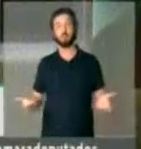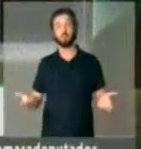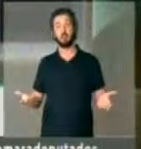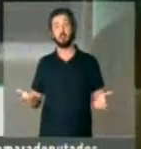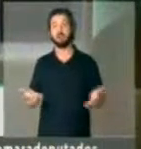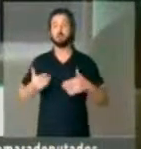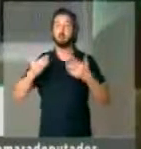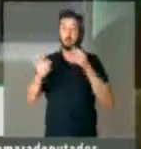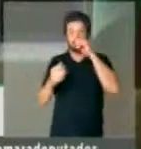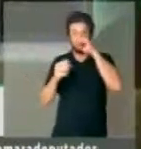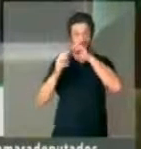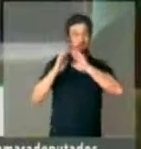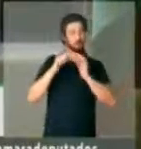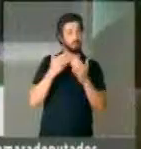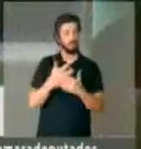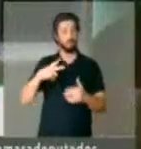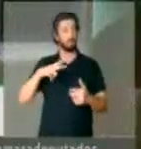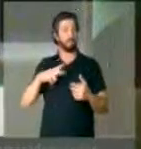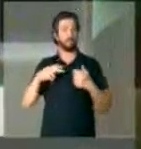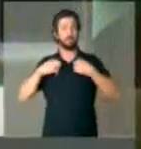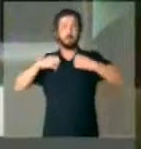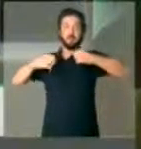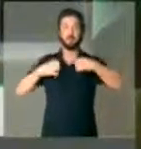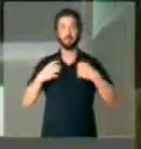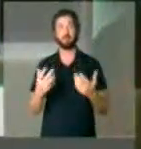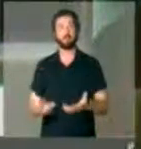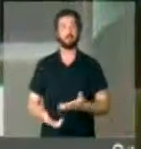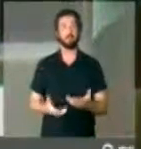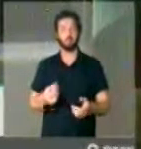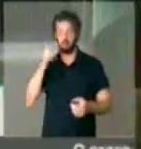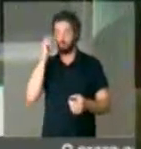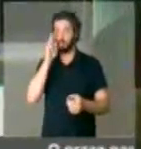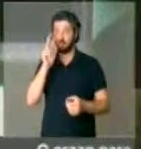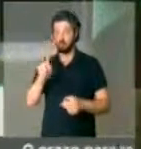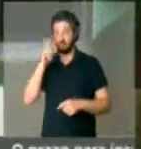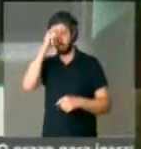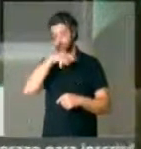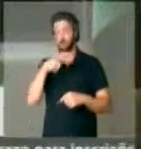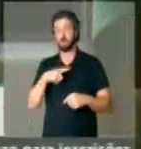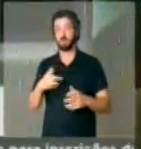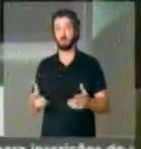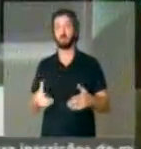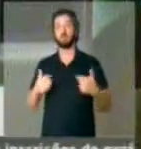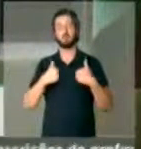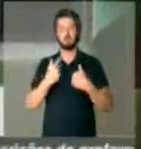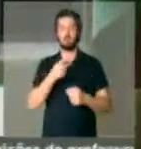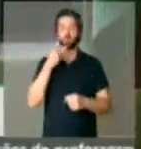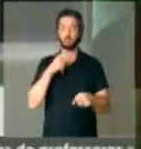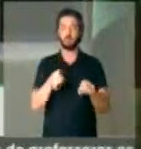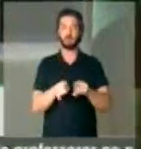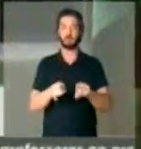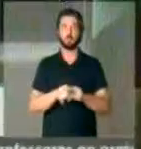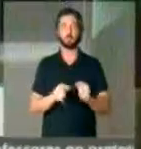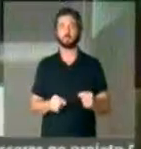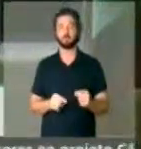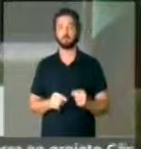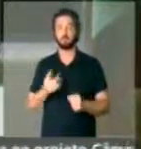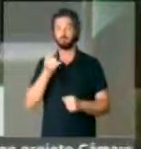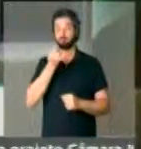escolas particulares estão vendo já as dificuldades. E registrar, senhor presidente,